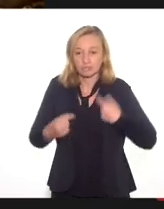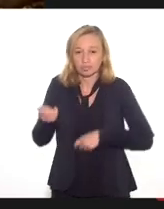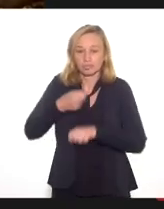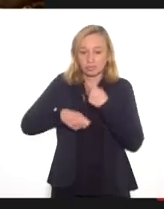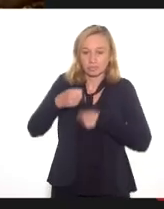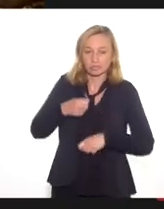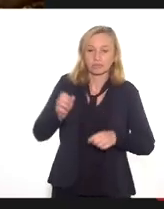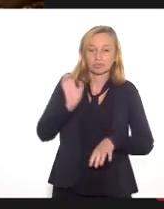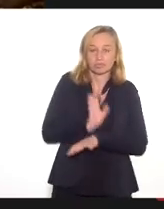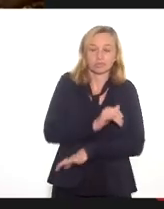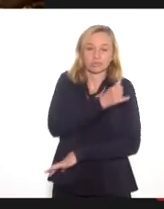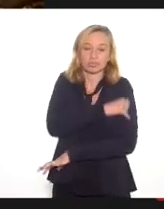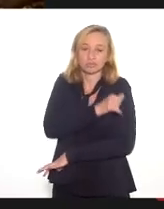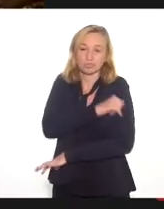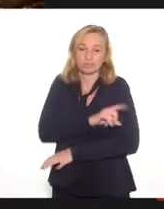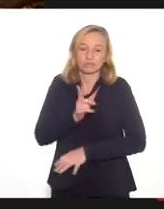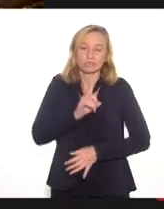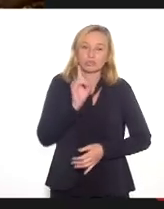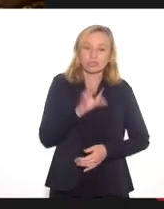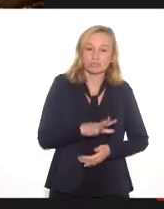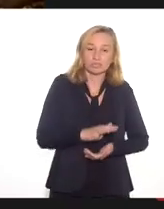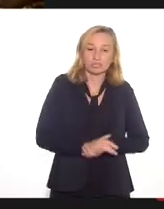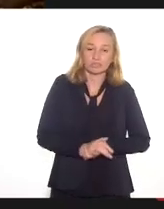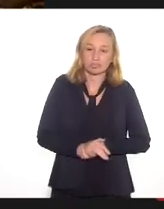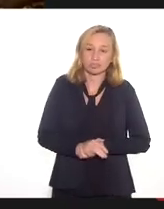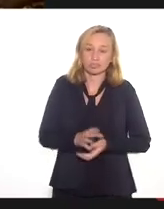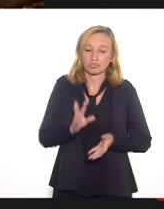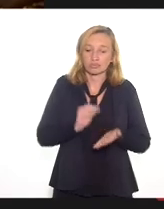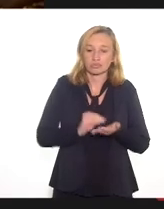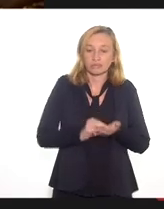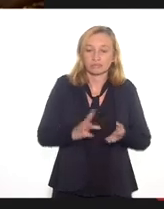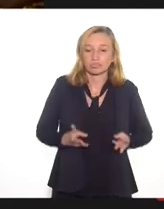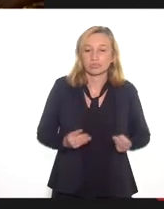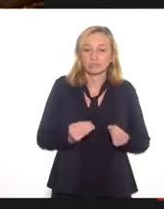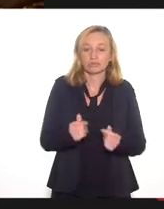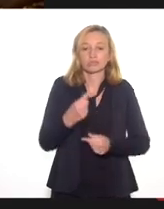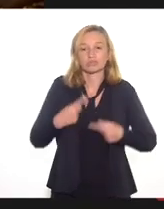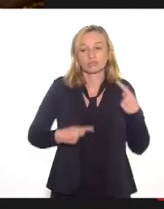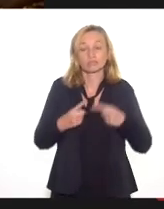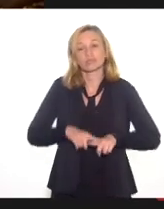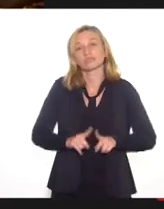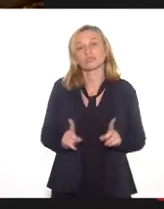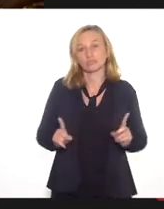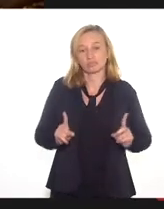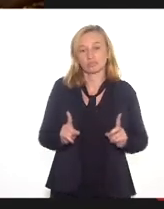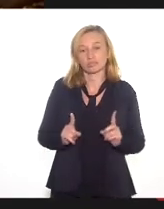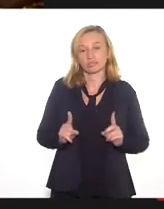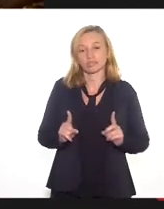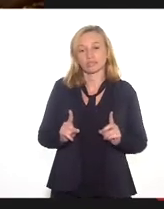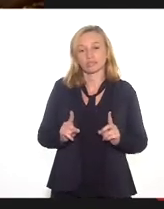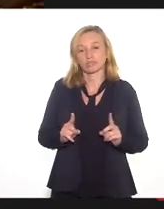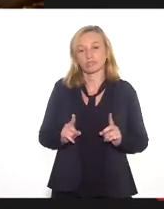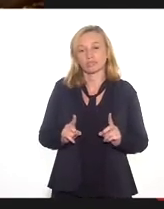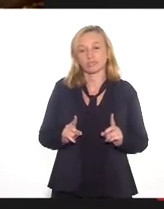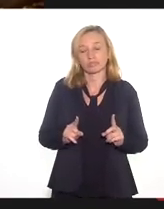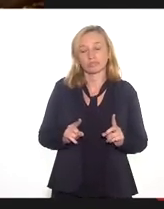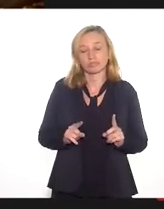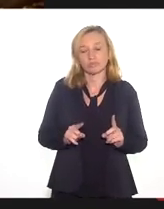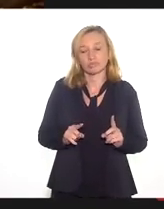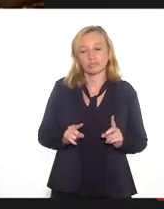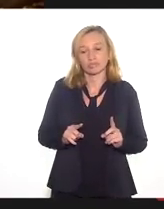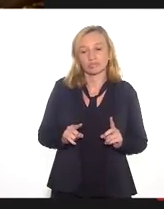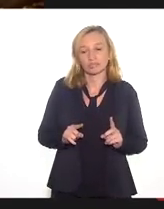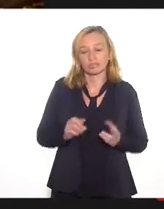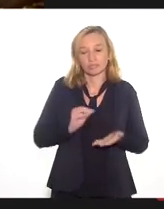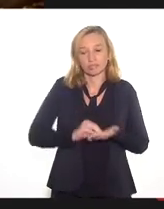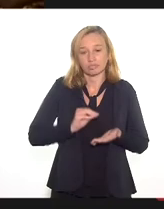do Rio de Janeiro diante não só da insensibilidade política mas da fragilidade de políticas